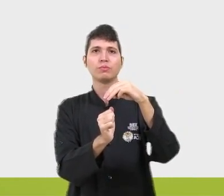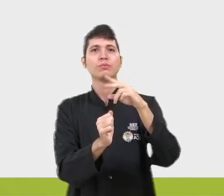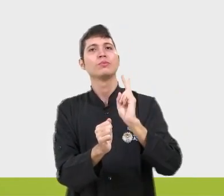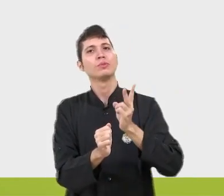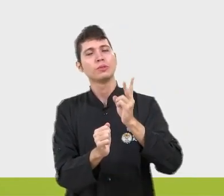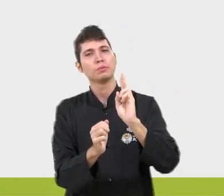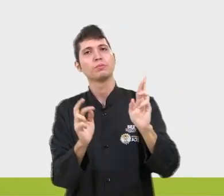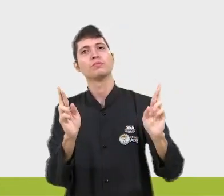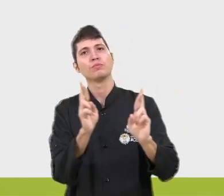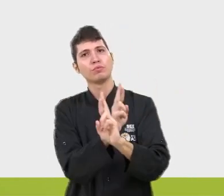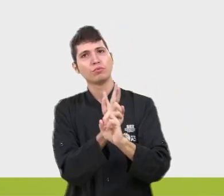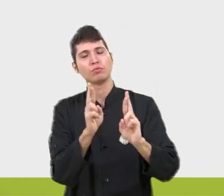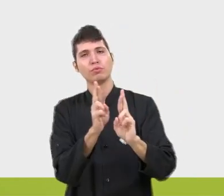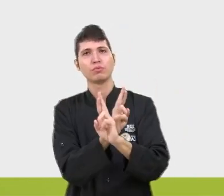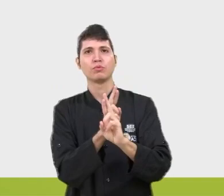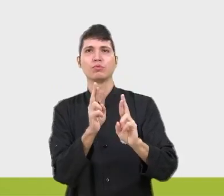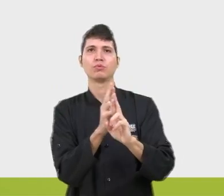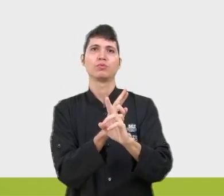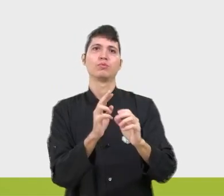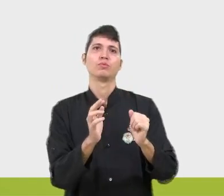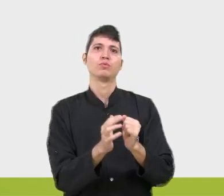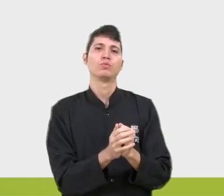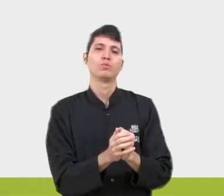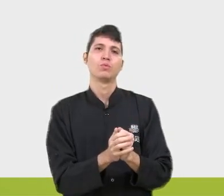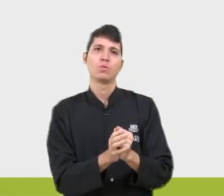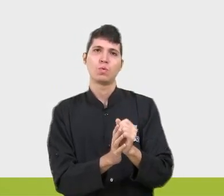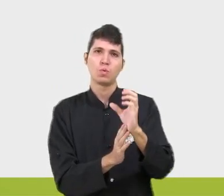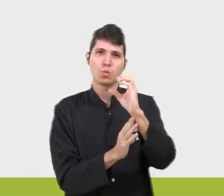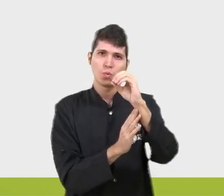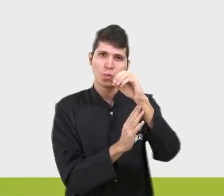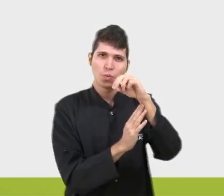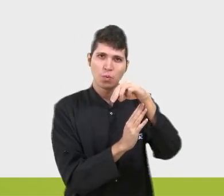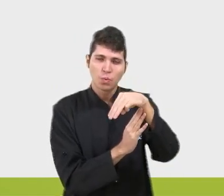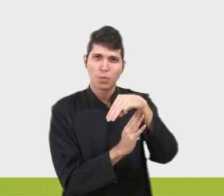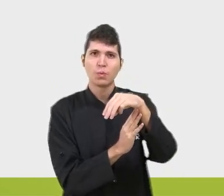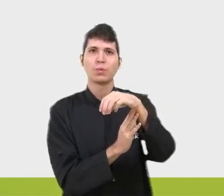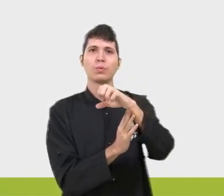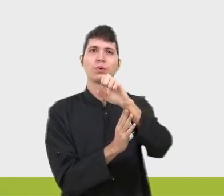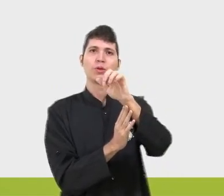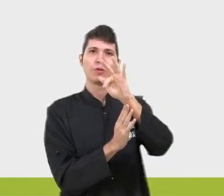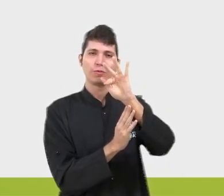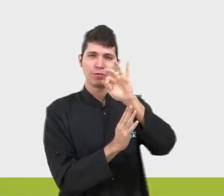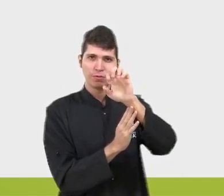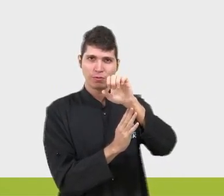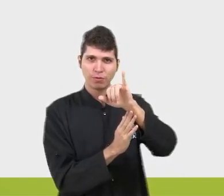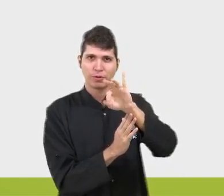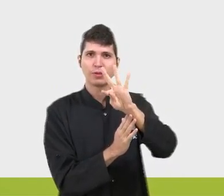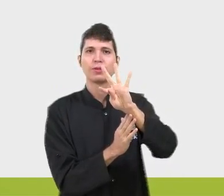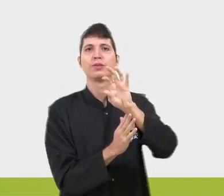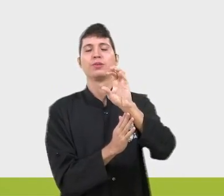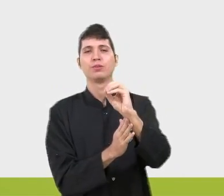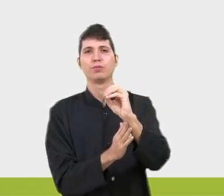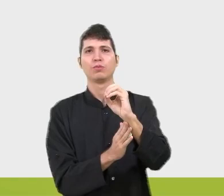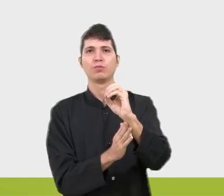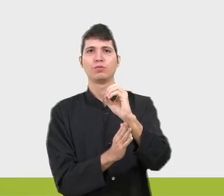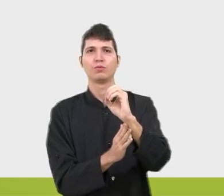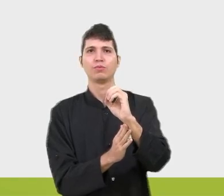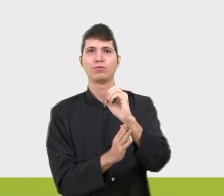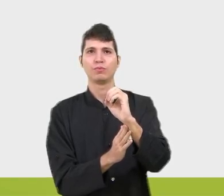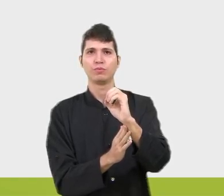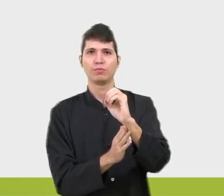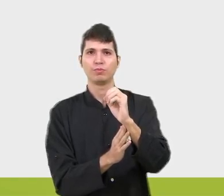essa relação. Com efeito, atuam como desafios para a valorização desses, olha